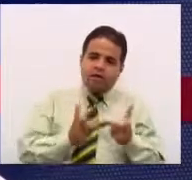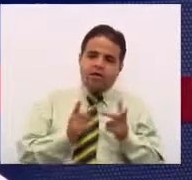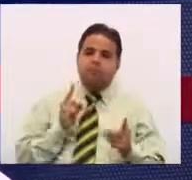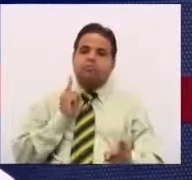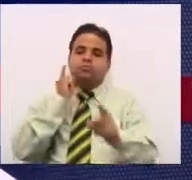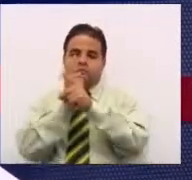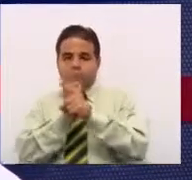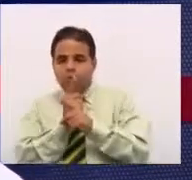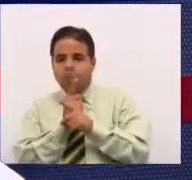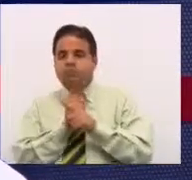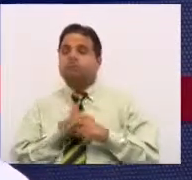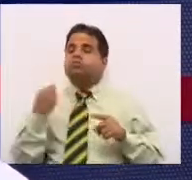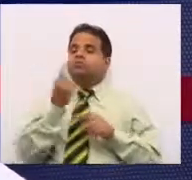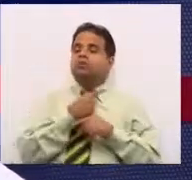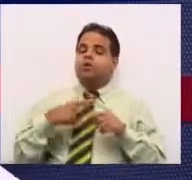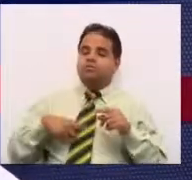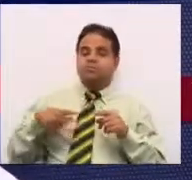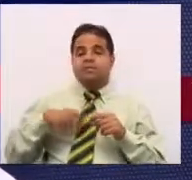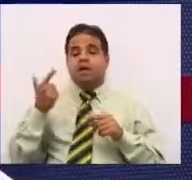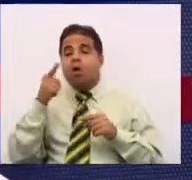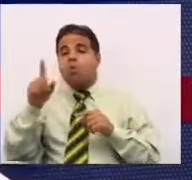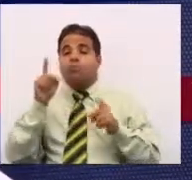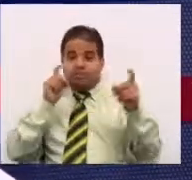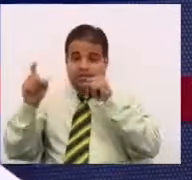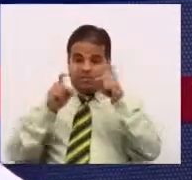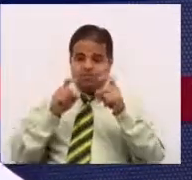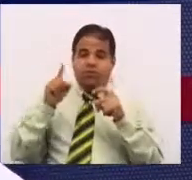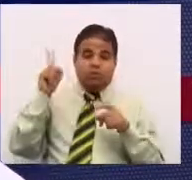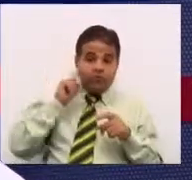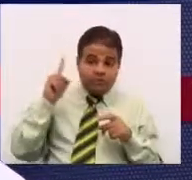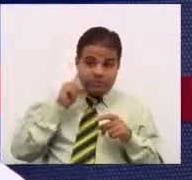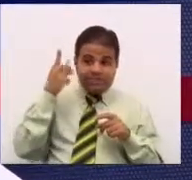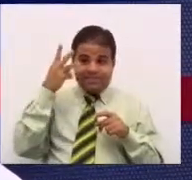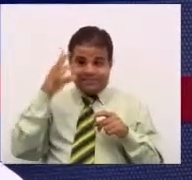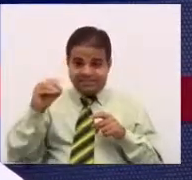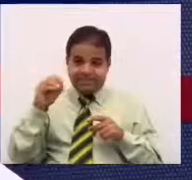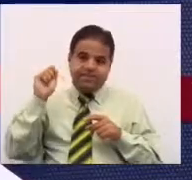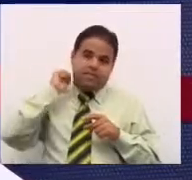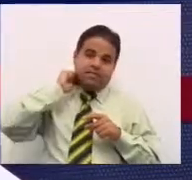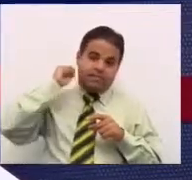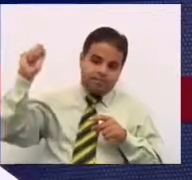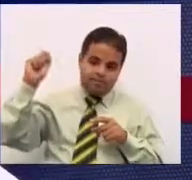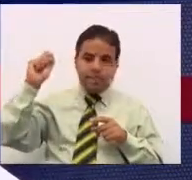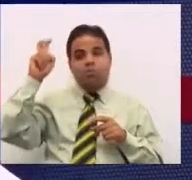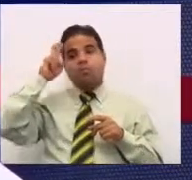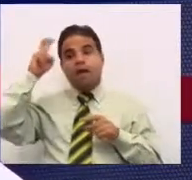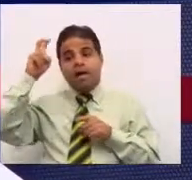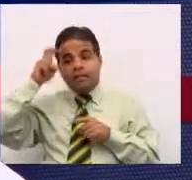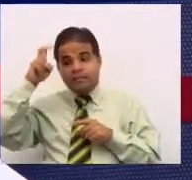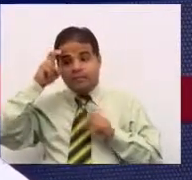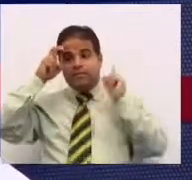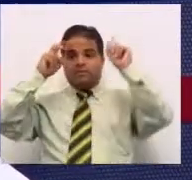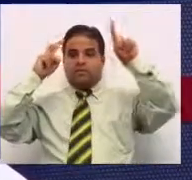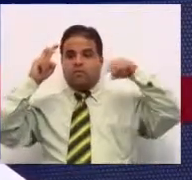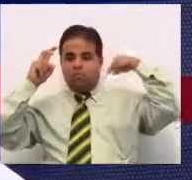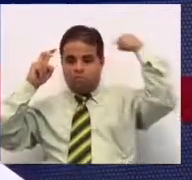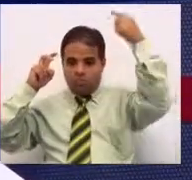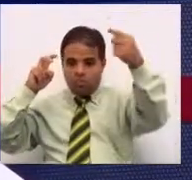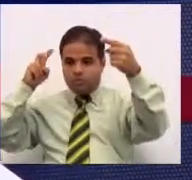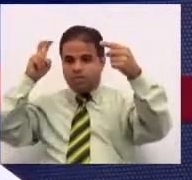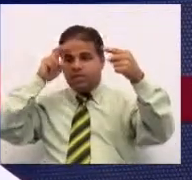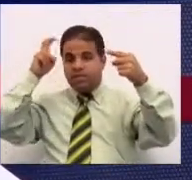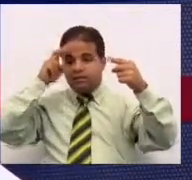encontro, e nós vamos ter a próxima reunião do Conselho dia 30 de abril, portanto, quinta-feira que vem,